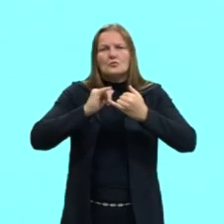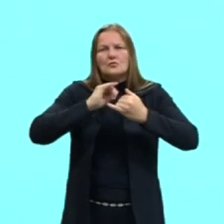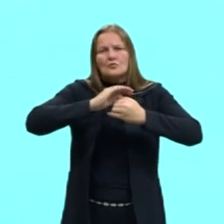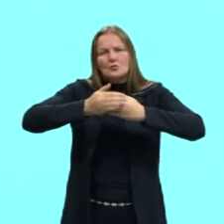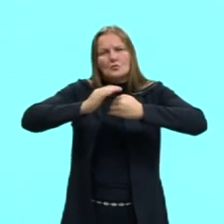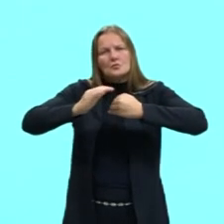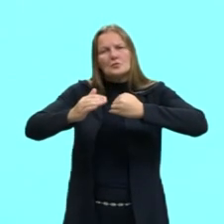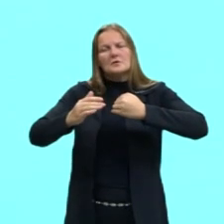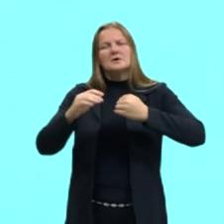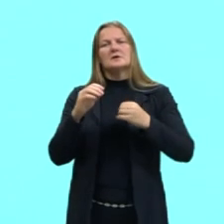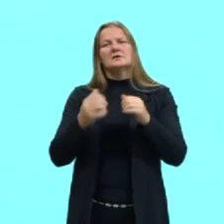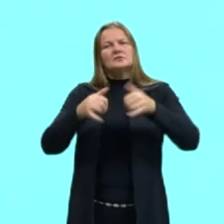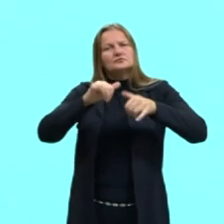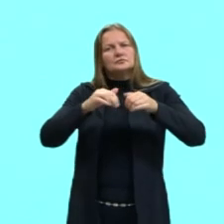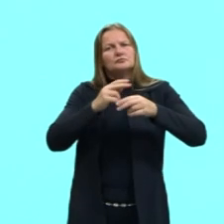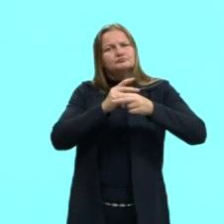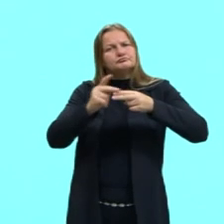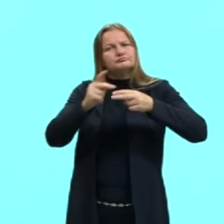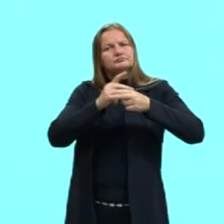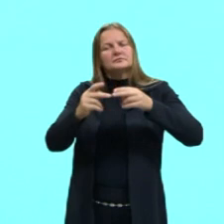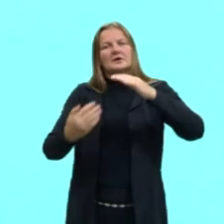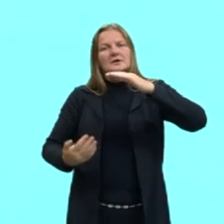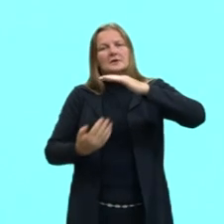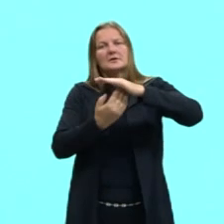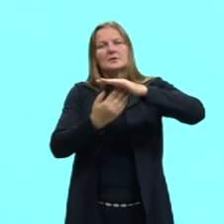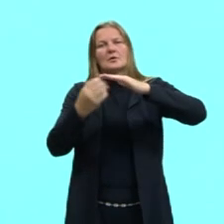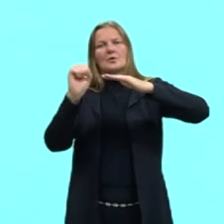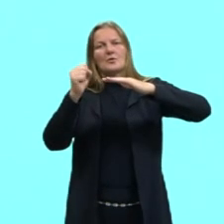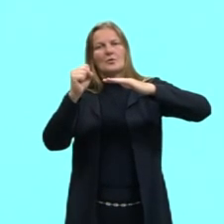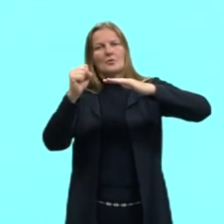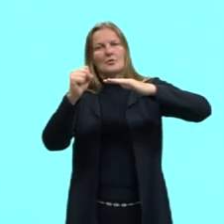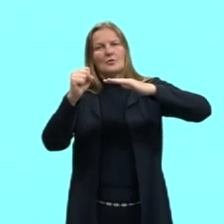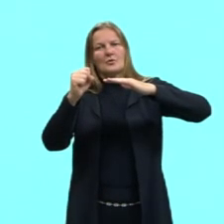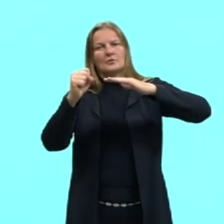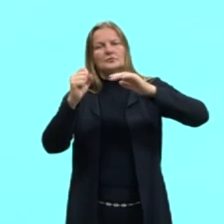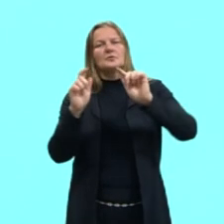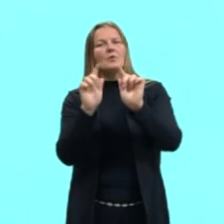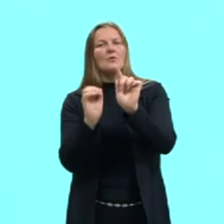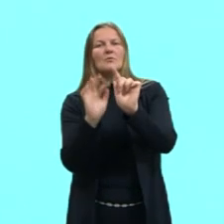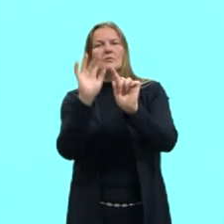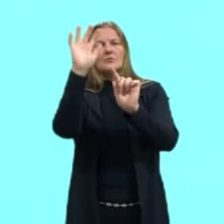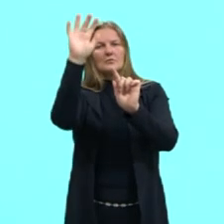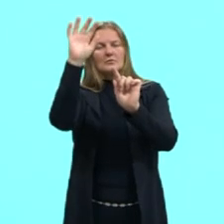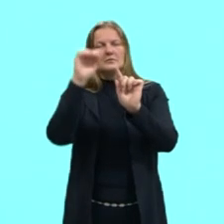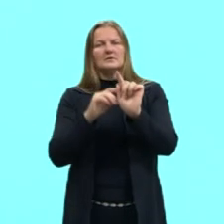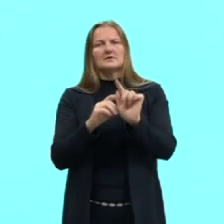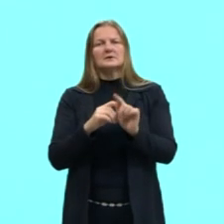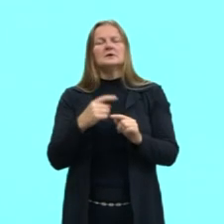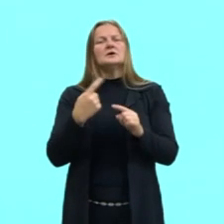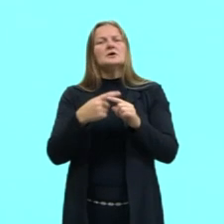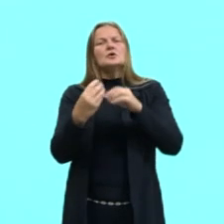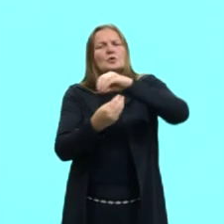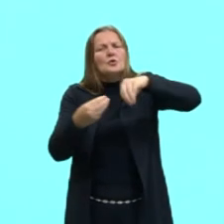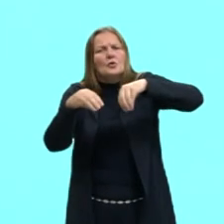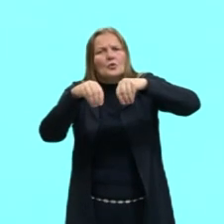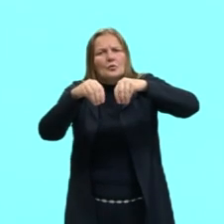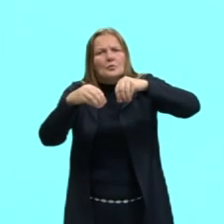os átomos tendem a edt É verdade assumindo a configuração eletrônica de um gás nobre Dentre os compostos conhecidos